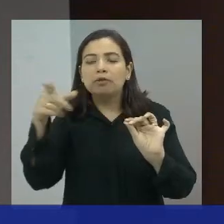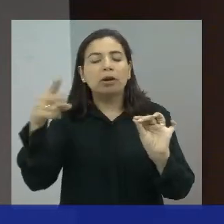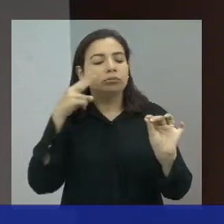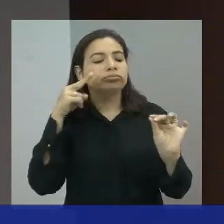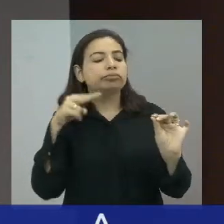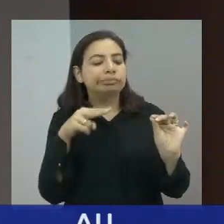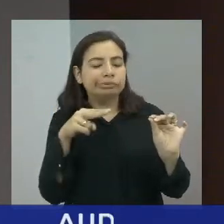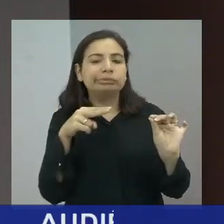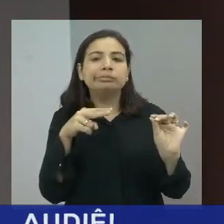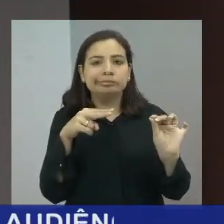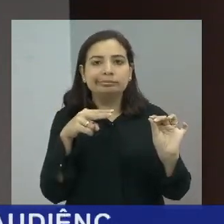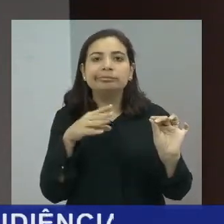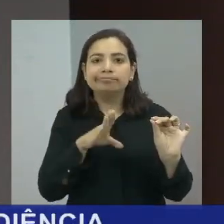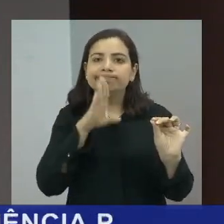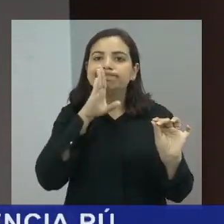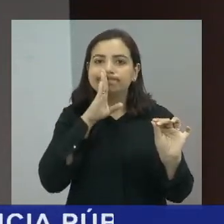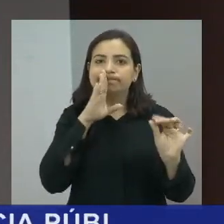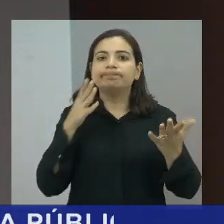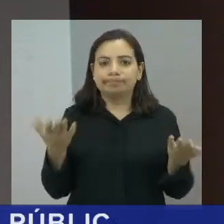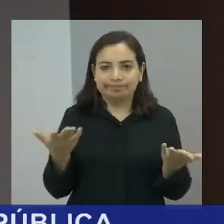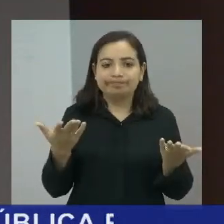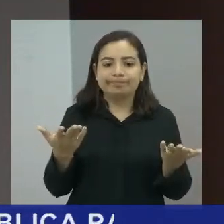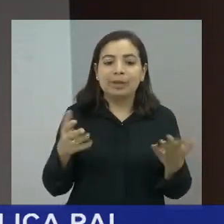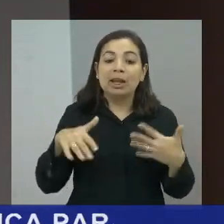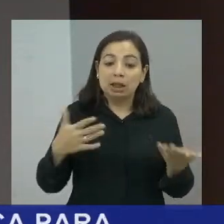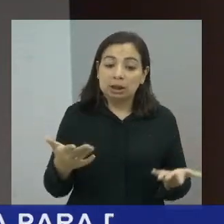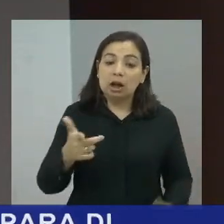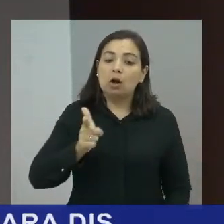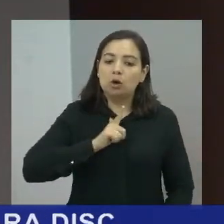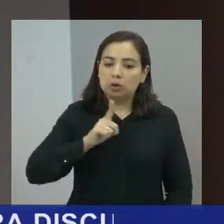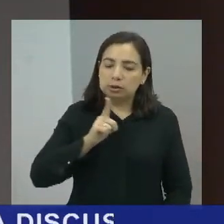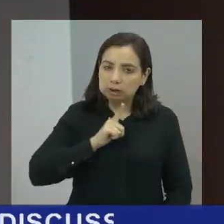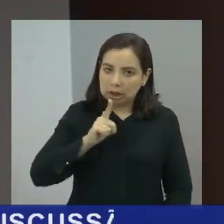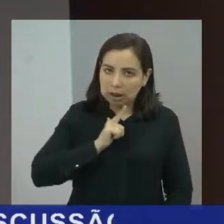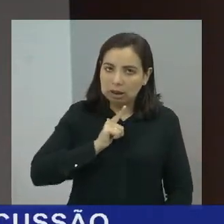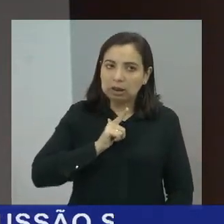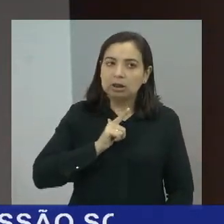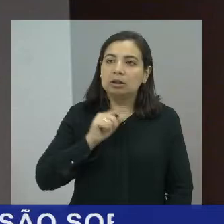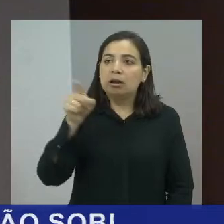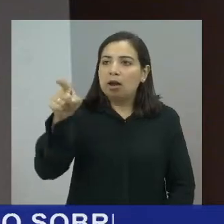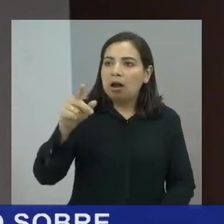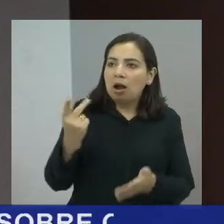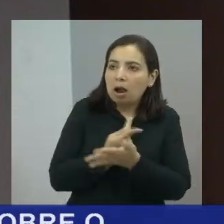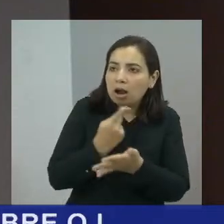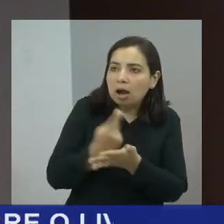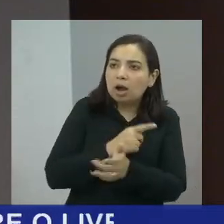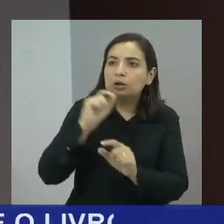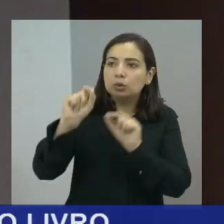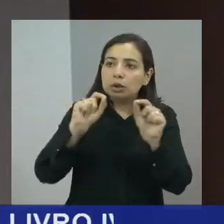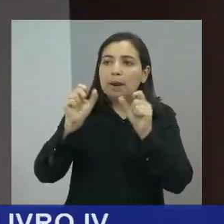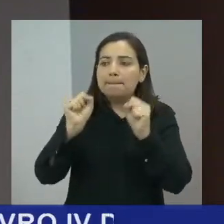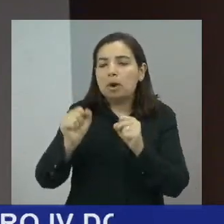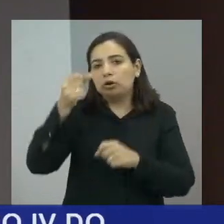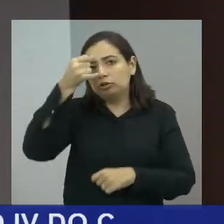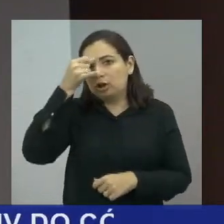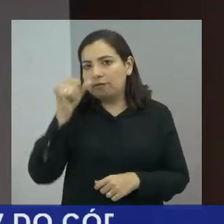correção. Então, as infrações, elas descrevem situações que devem ser